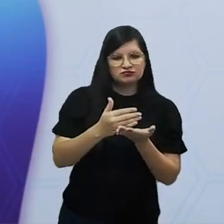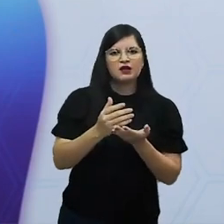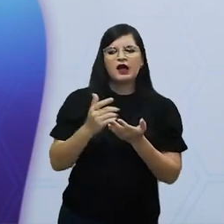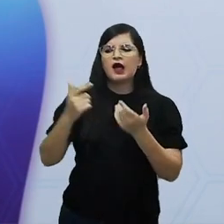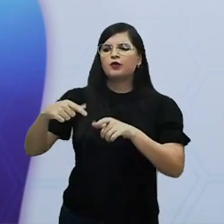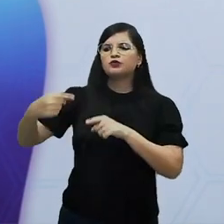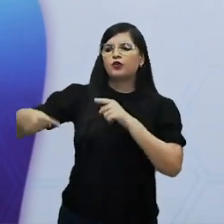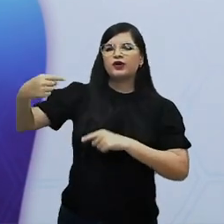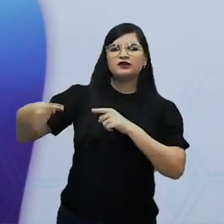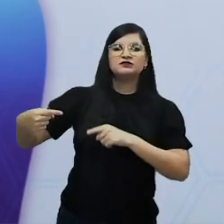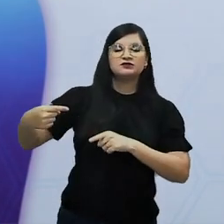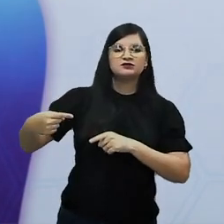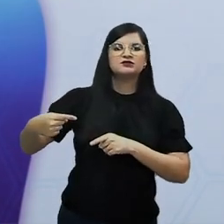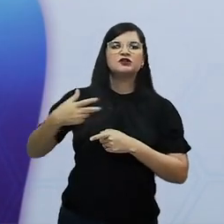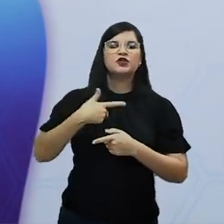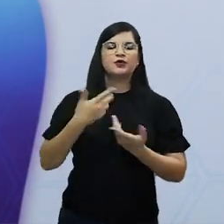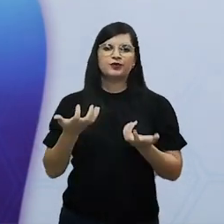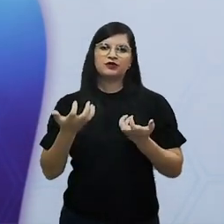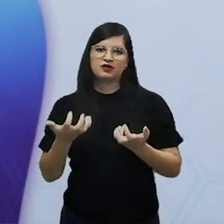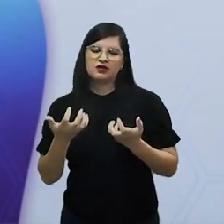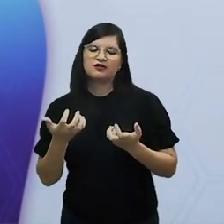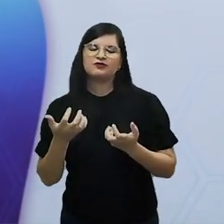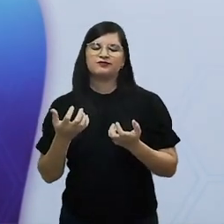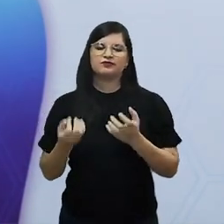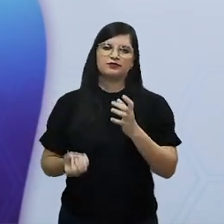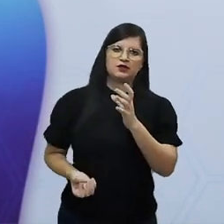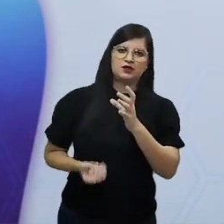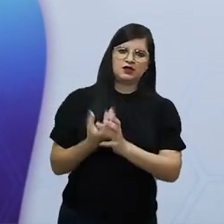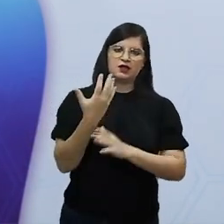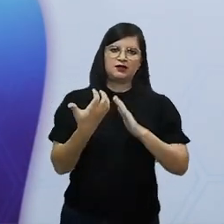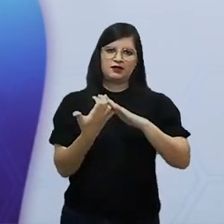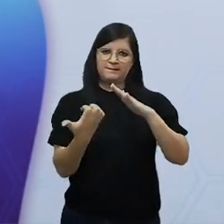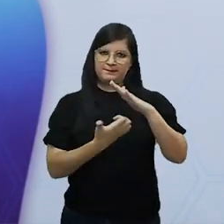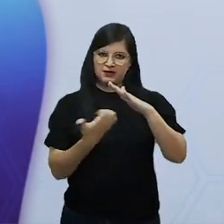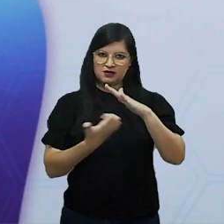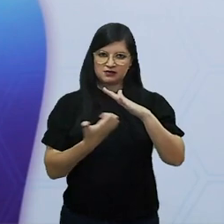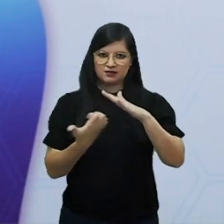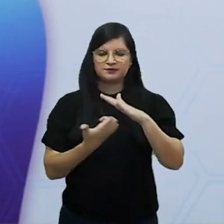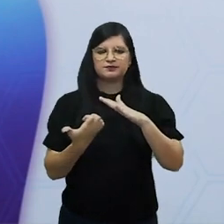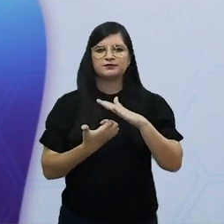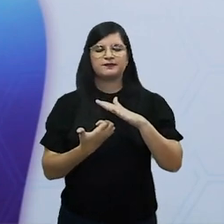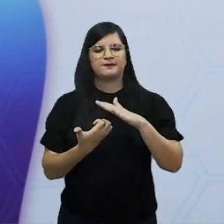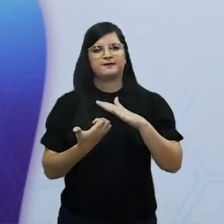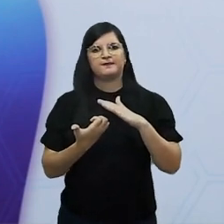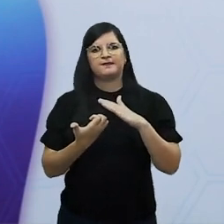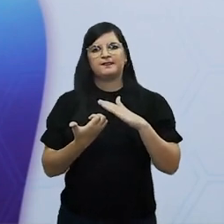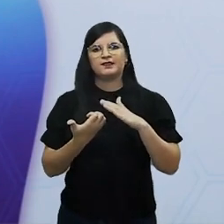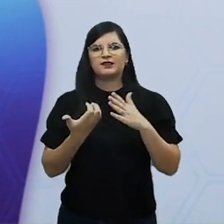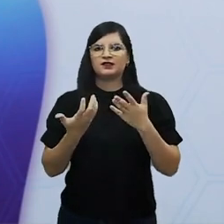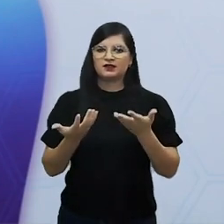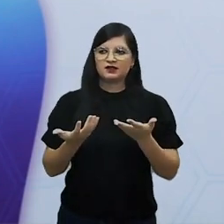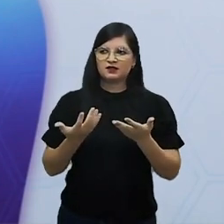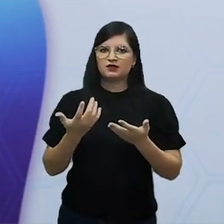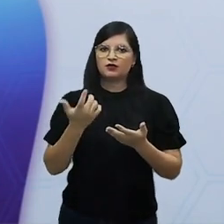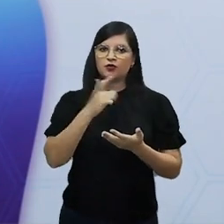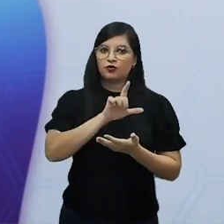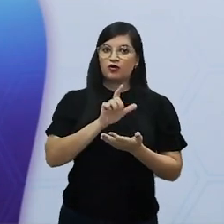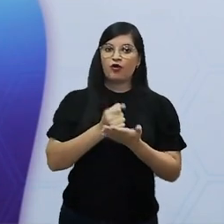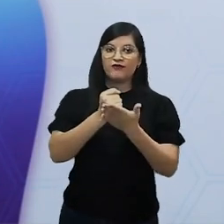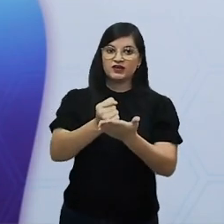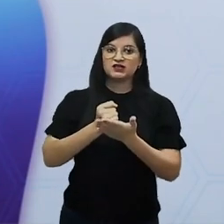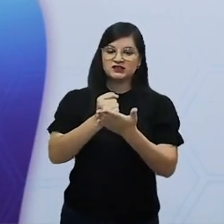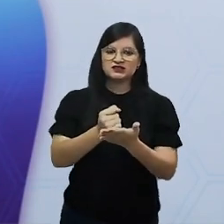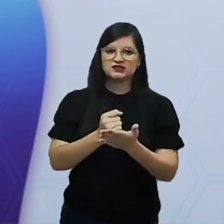região? Ah, Guilherme, mas eu quero, por exemplo, criar uma empresa que vai... a gente vai